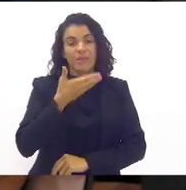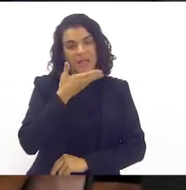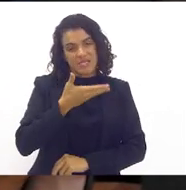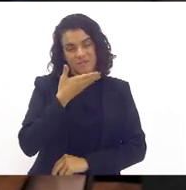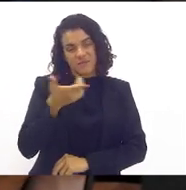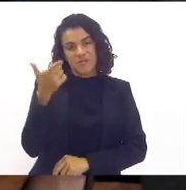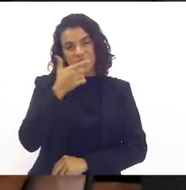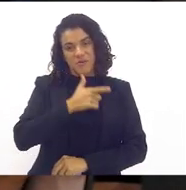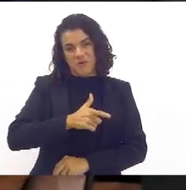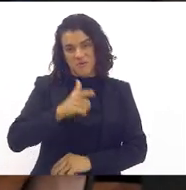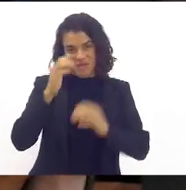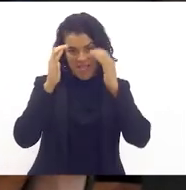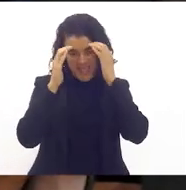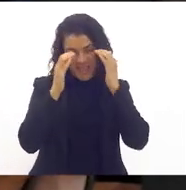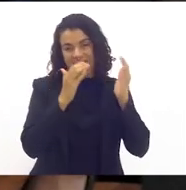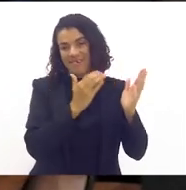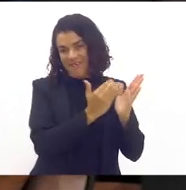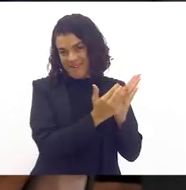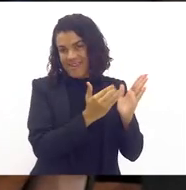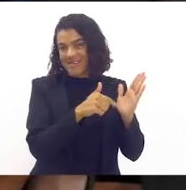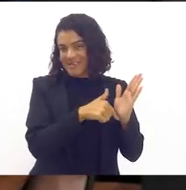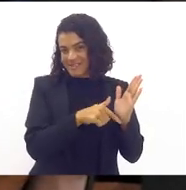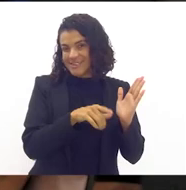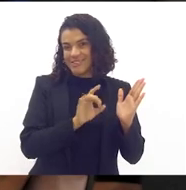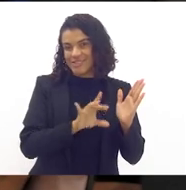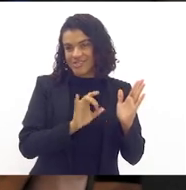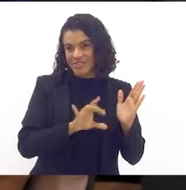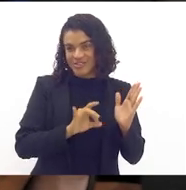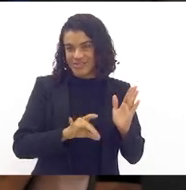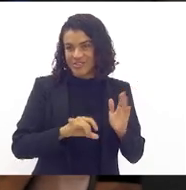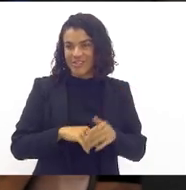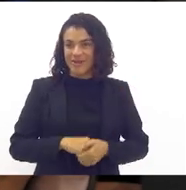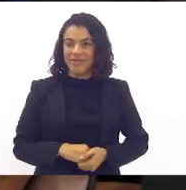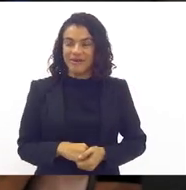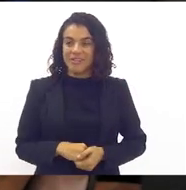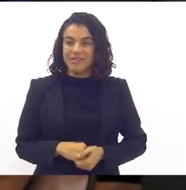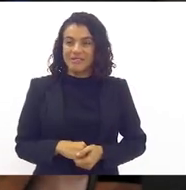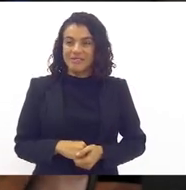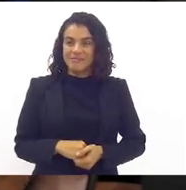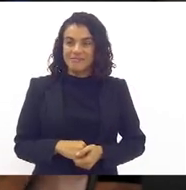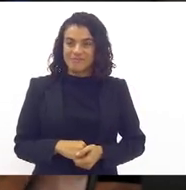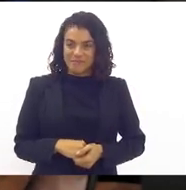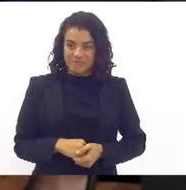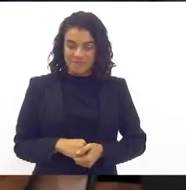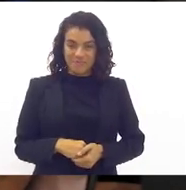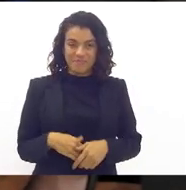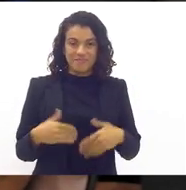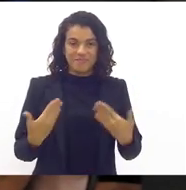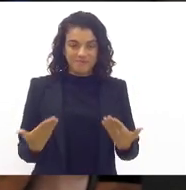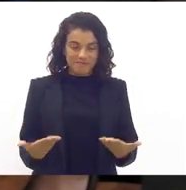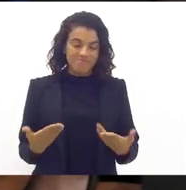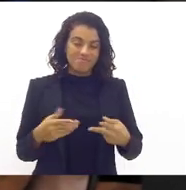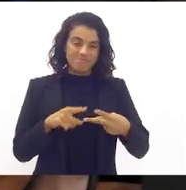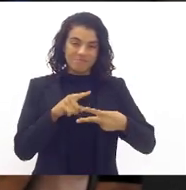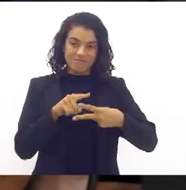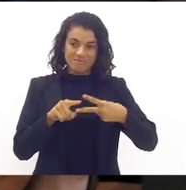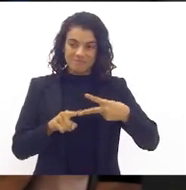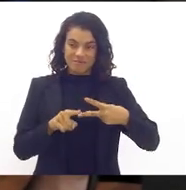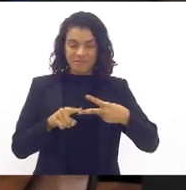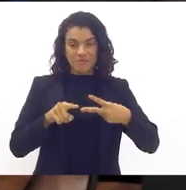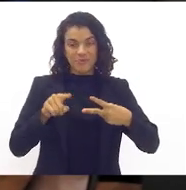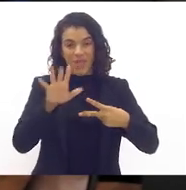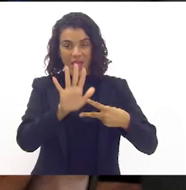o princípio da anualidade e só fica no nonagesimal. Né? Então, esses seriam os dois